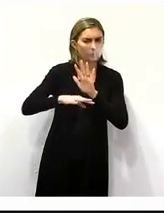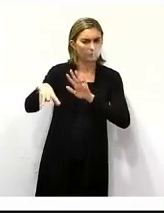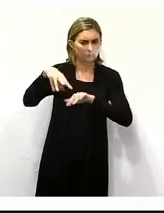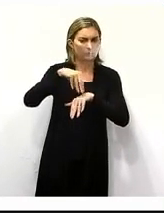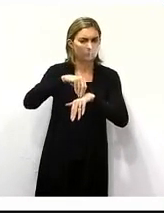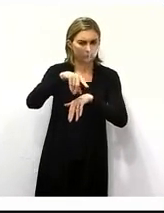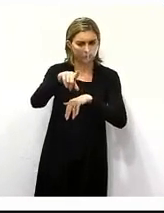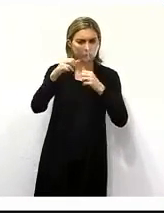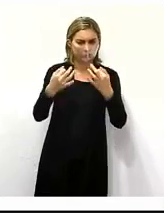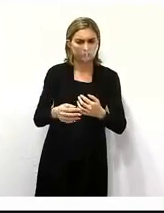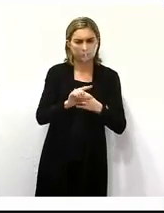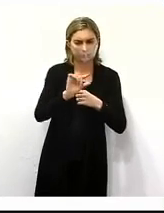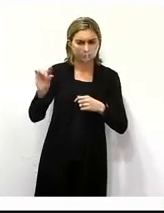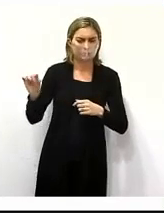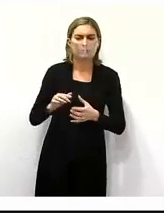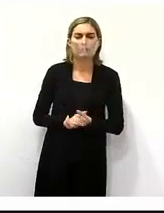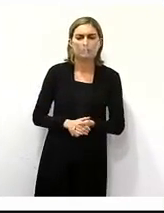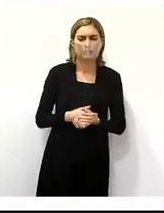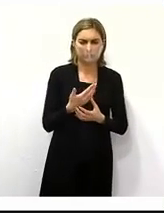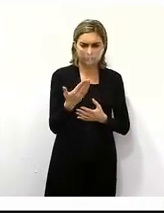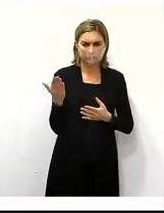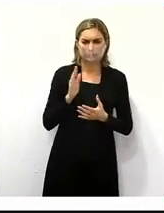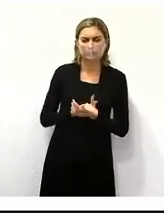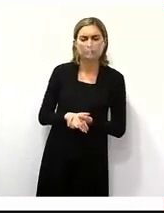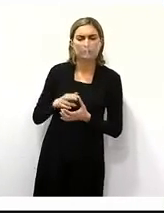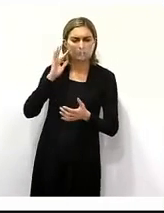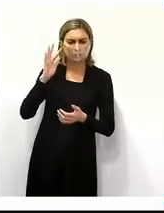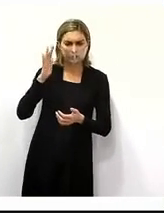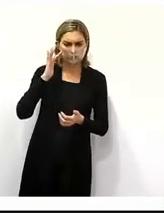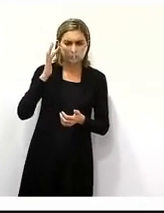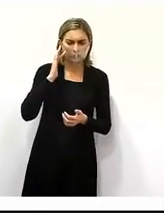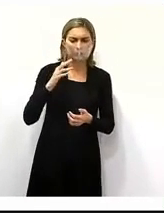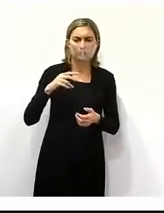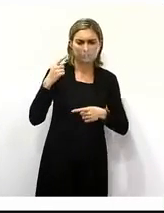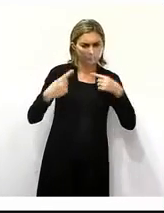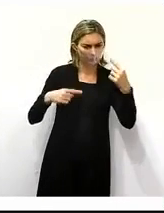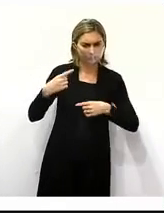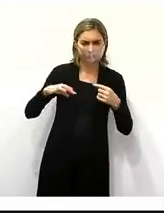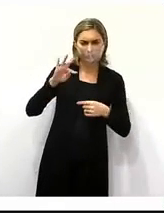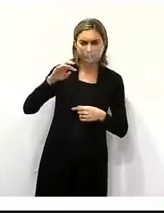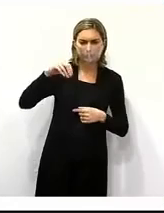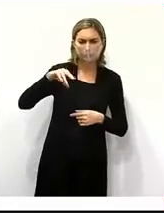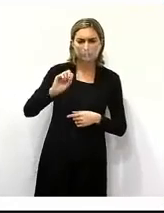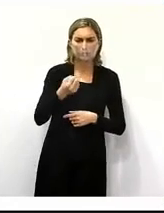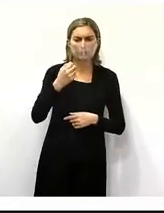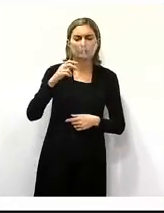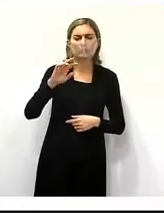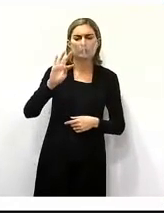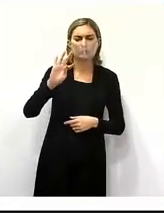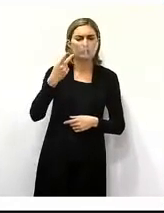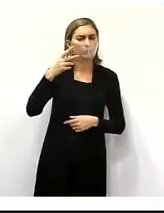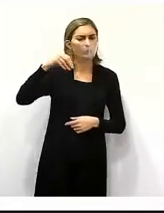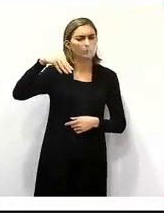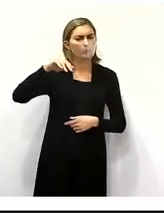está aí descrita. Então vamos lá, para a questão. A teoria política de Thomas Hobbes teve papel fundamental